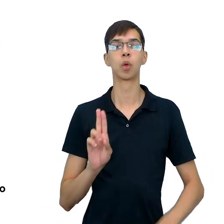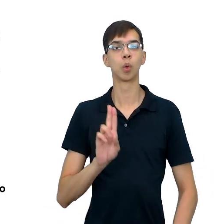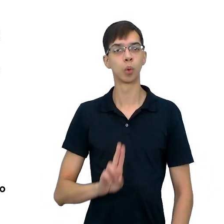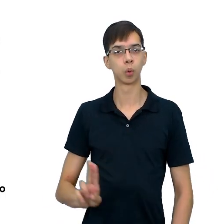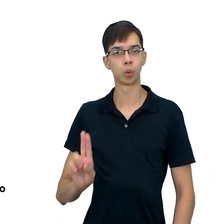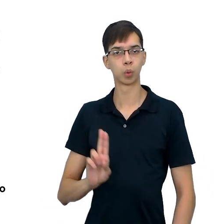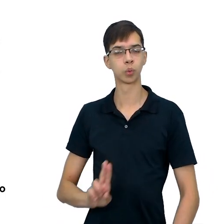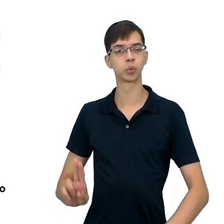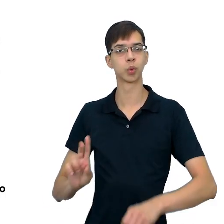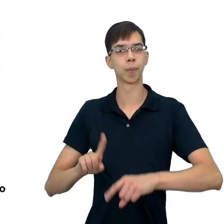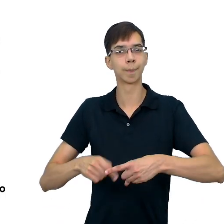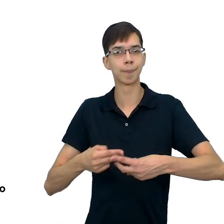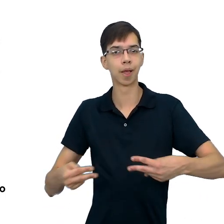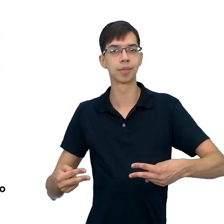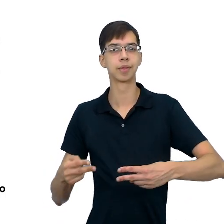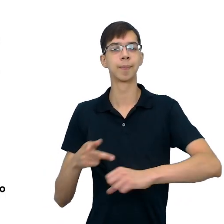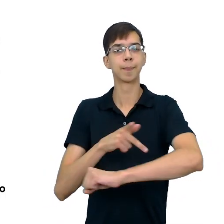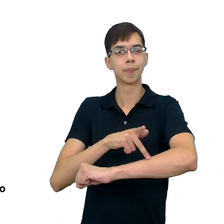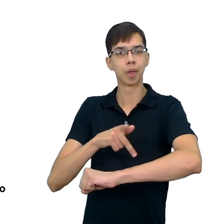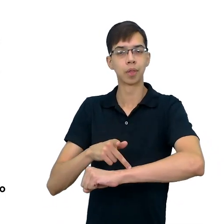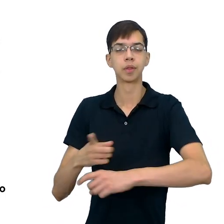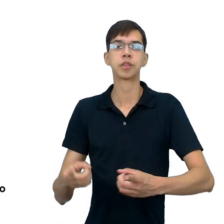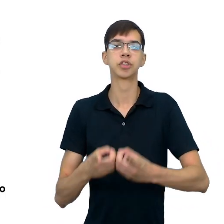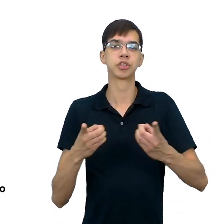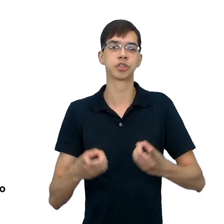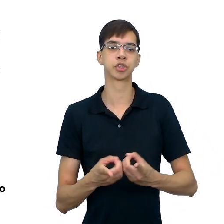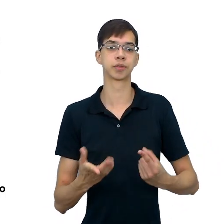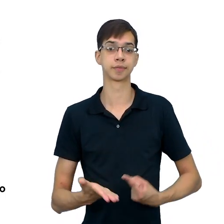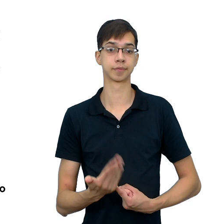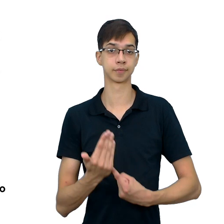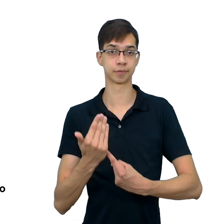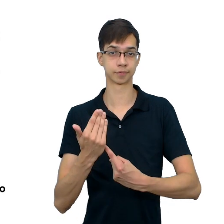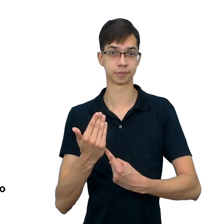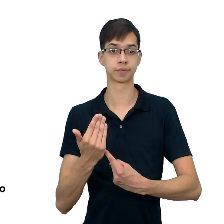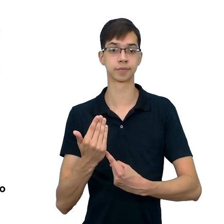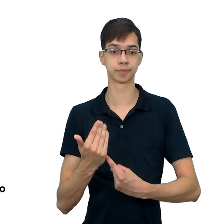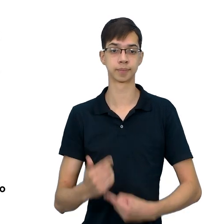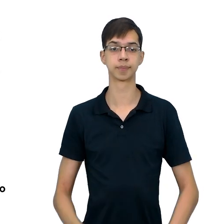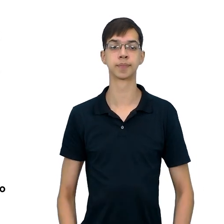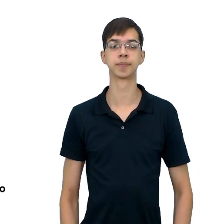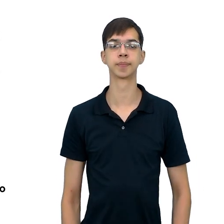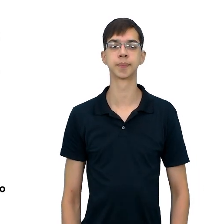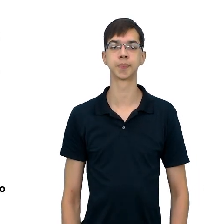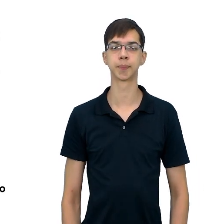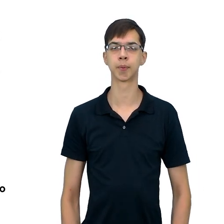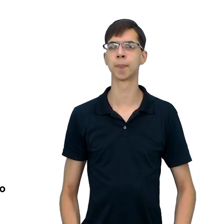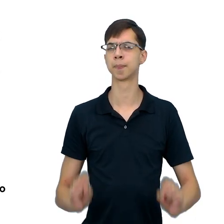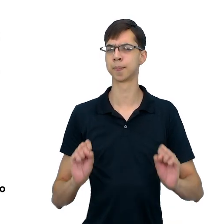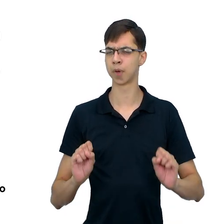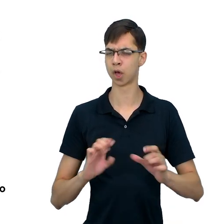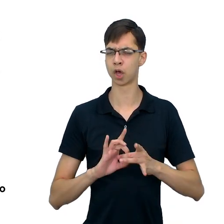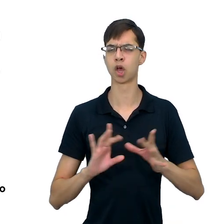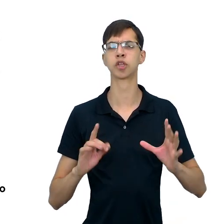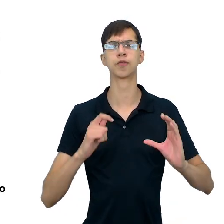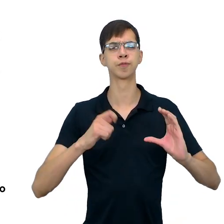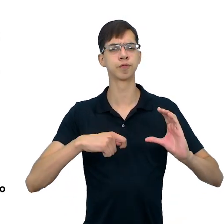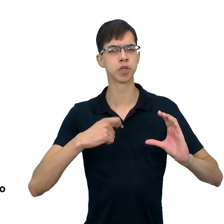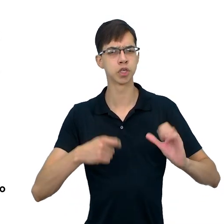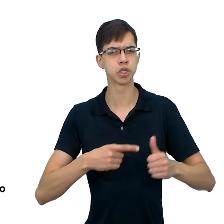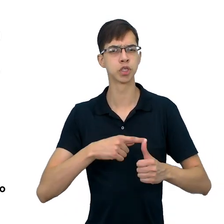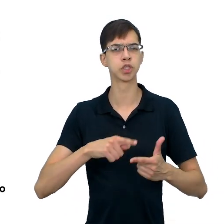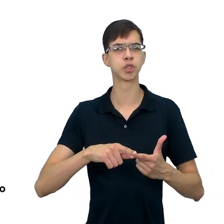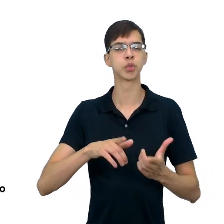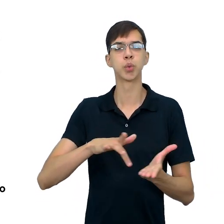né, didáticos e também tecnológicos, podem ser aí os vídeos, os celulares, né, os computadores,